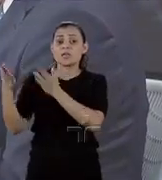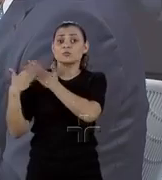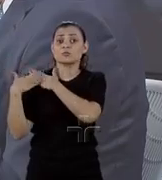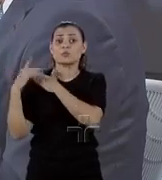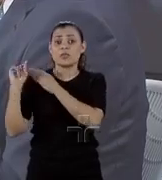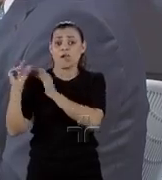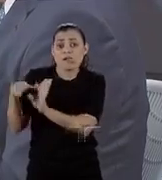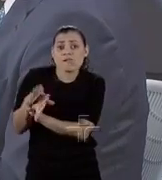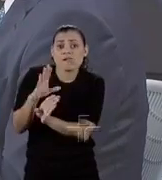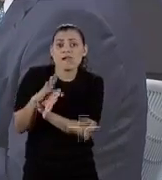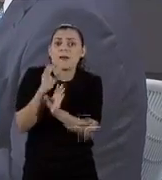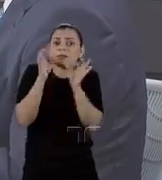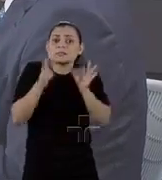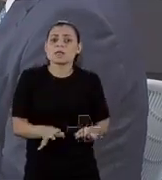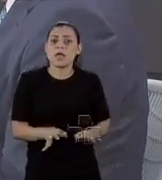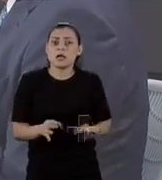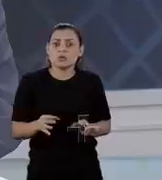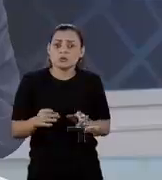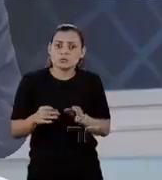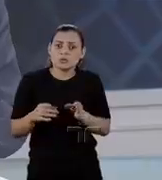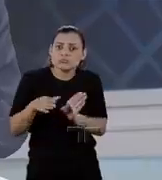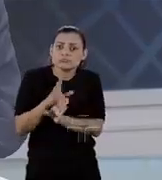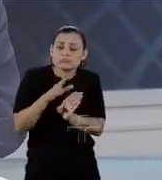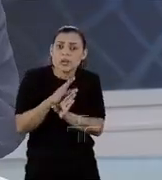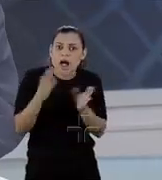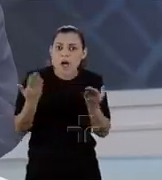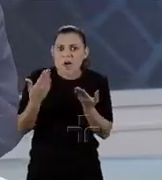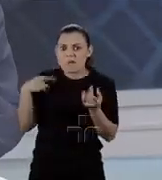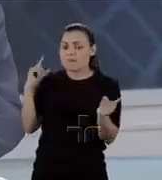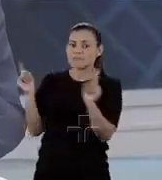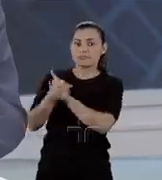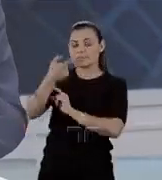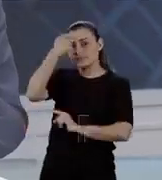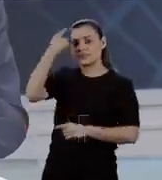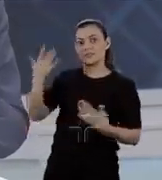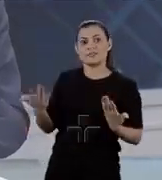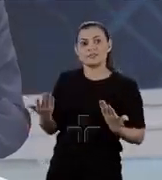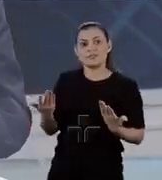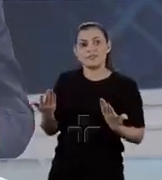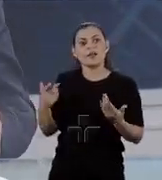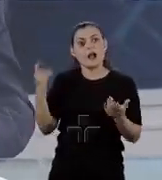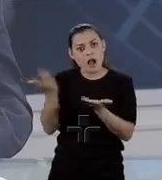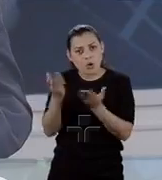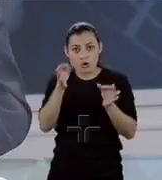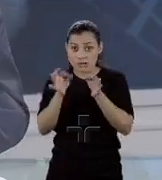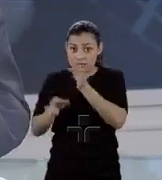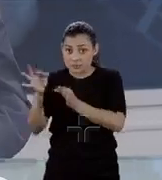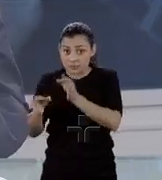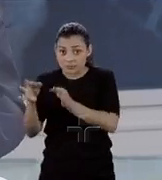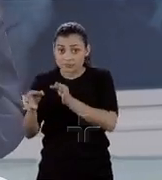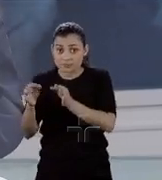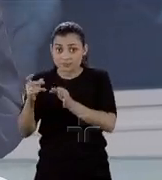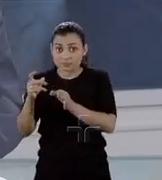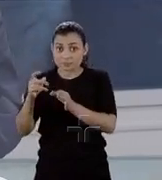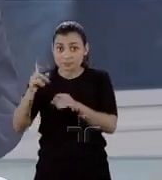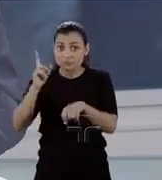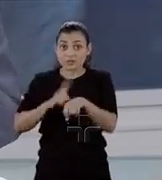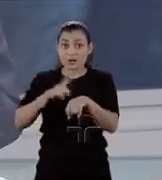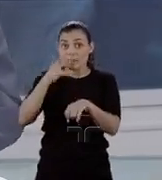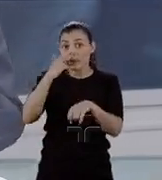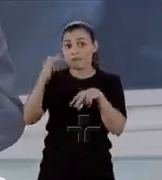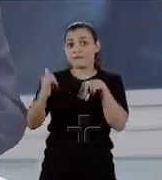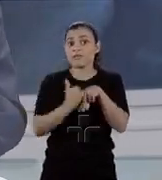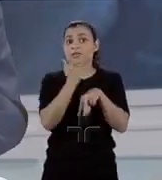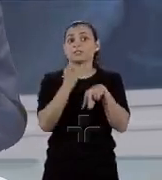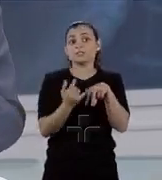Certamente, esse tipo de situação é corrigida no tribunal, mas até que seja corrigida, no caso de uma vítima de violência doméstica, por